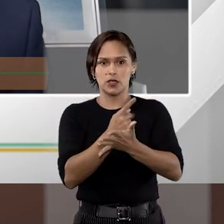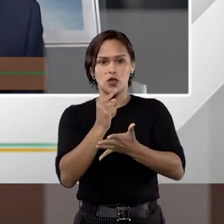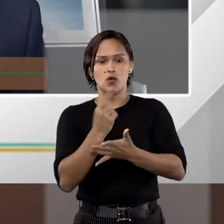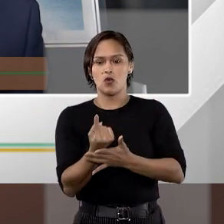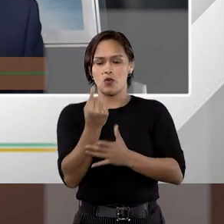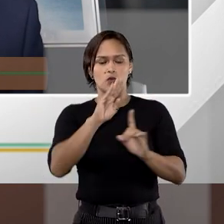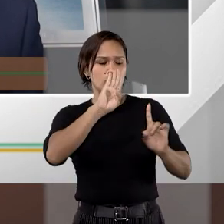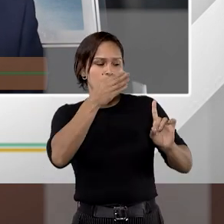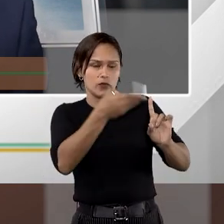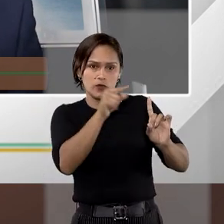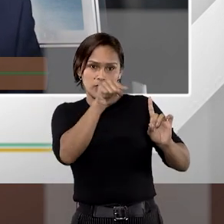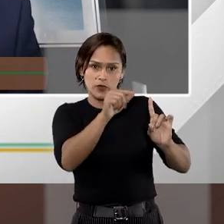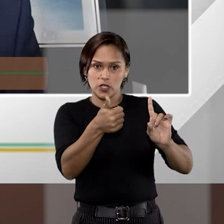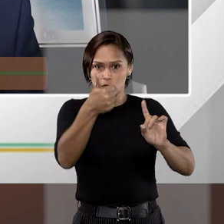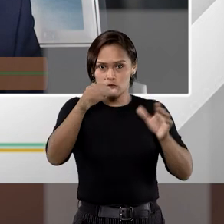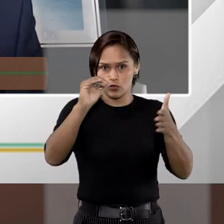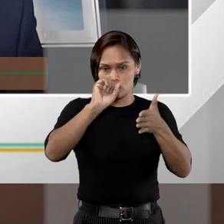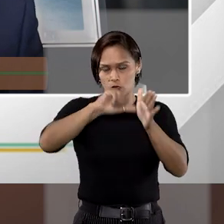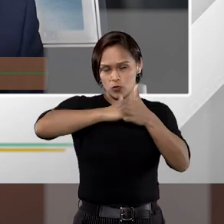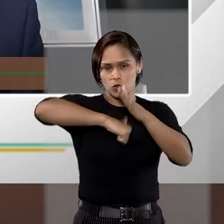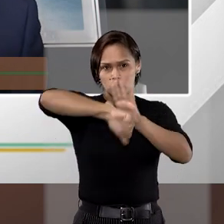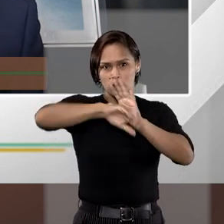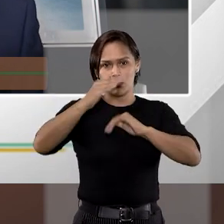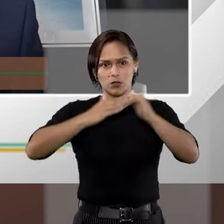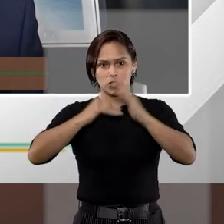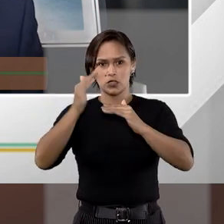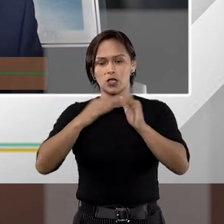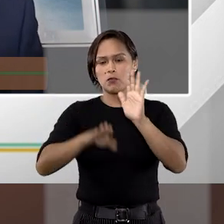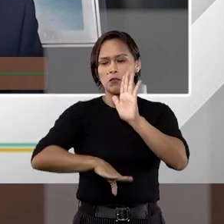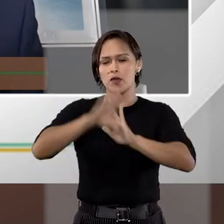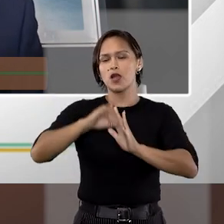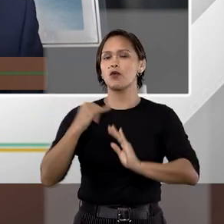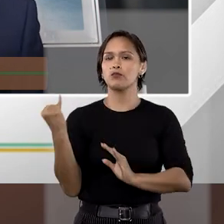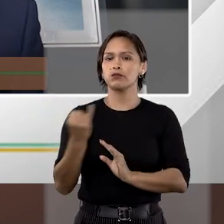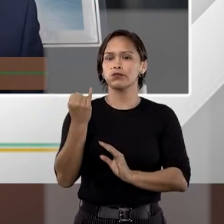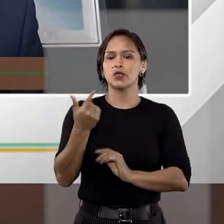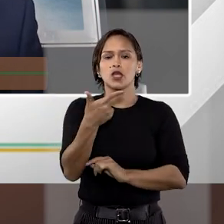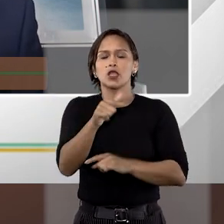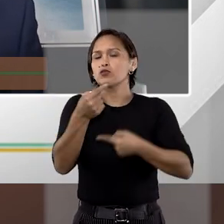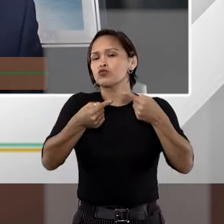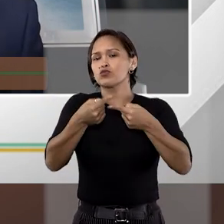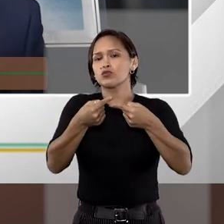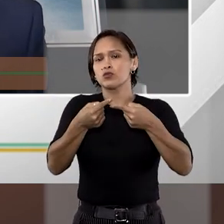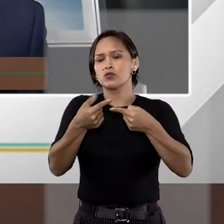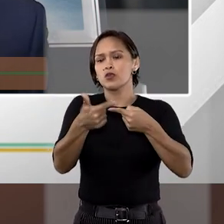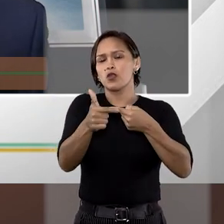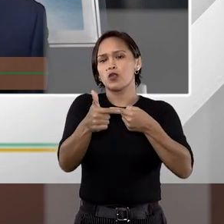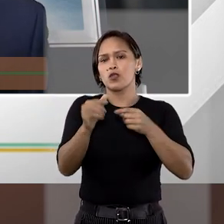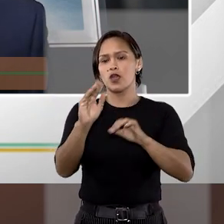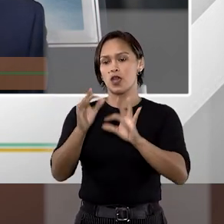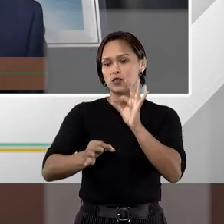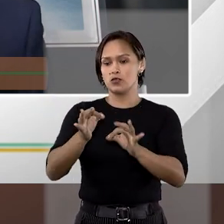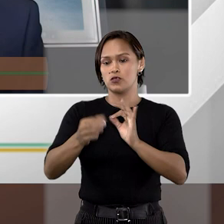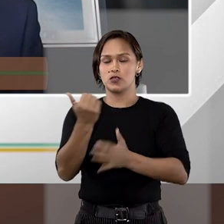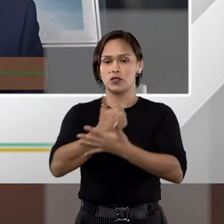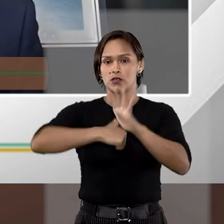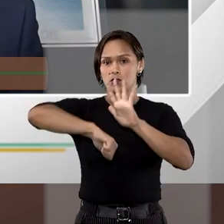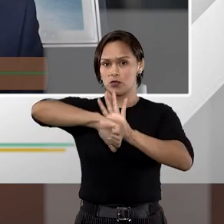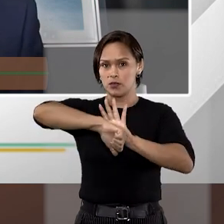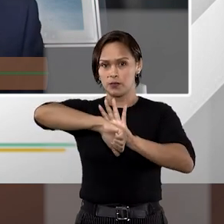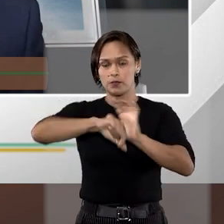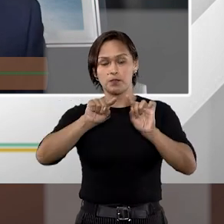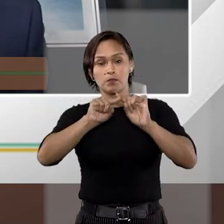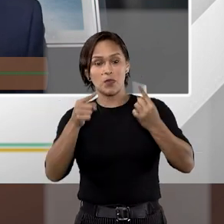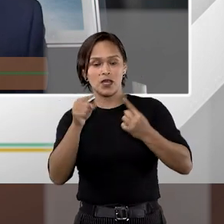isso acontecer um real cometendo um crime que é considerado de menor potencial ofensivo não tem discussão A competência do juizado especial